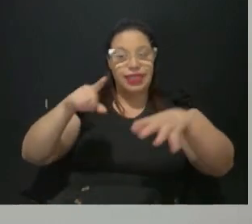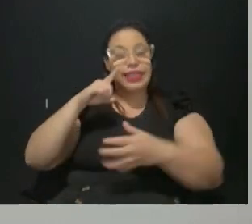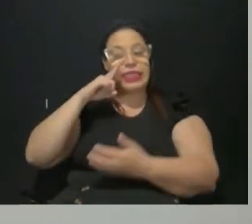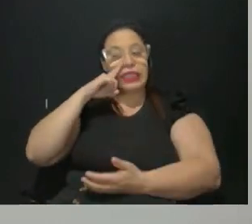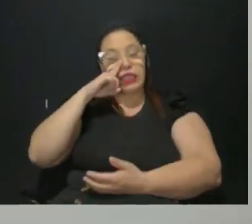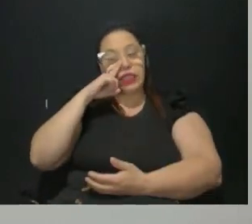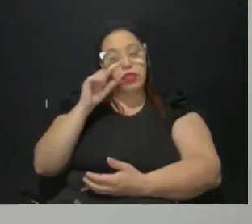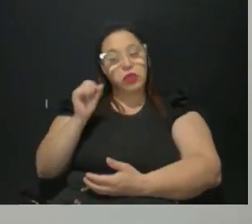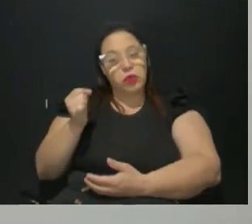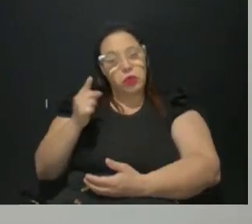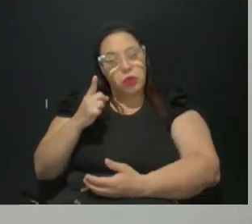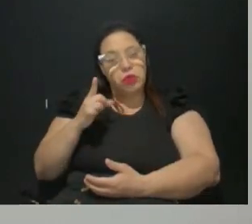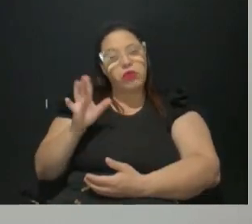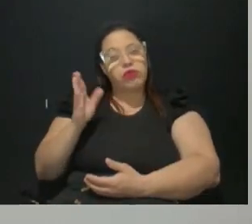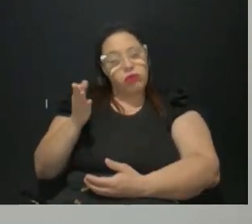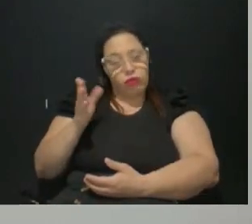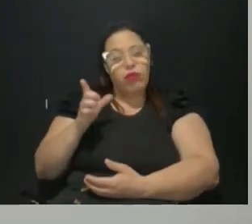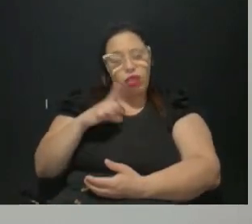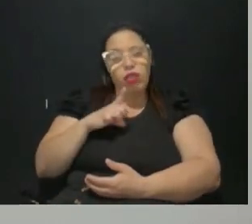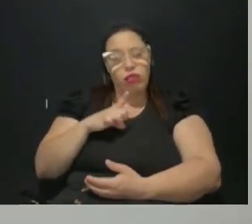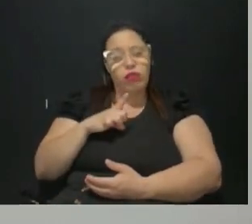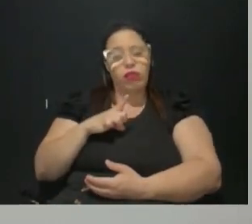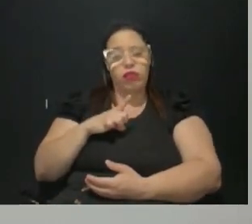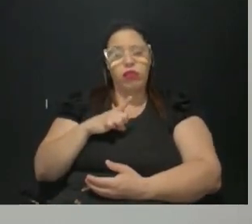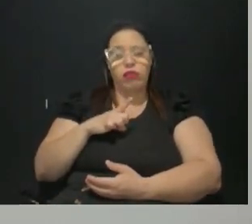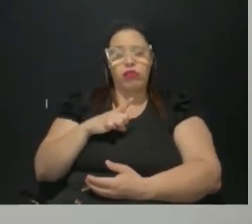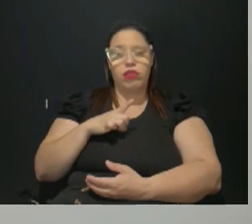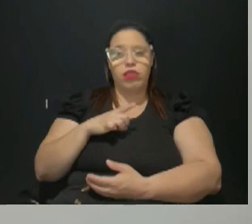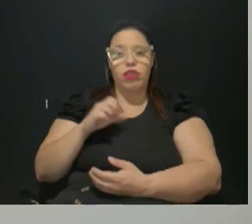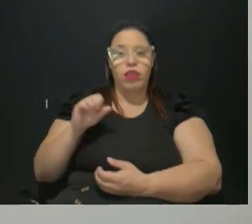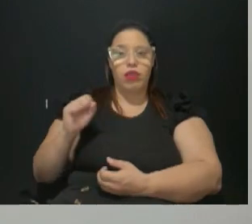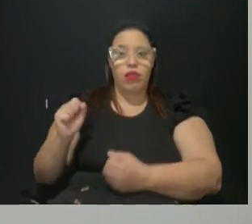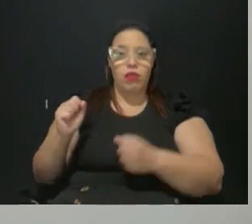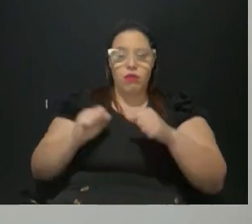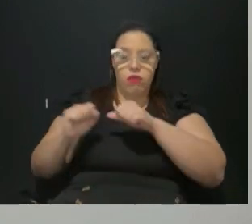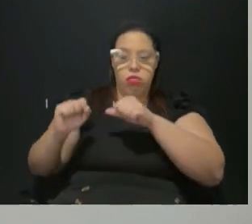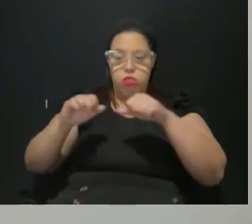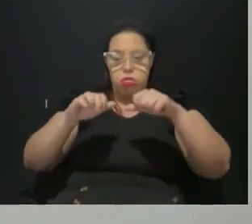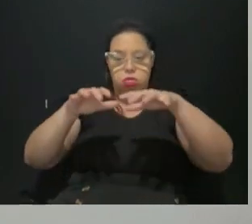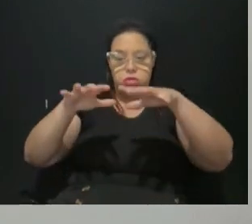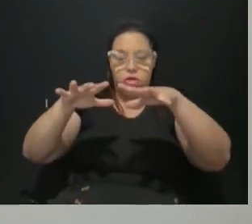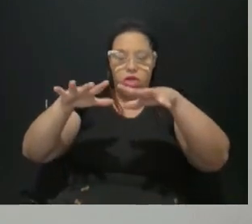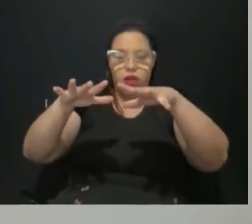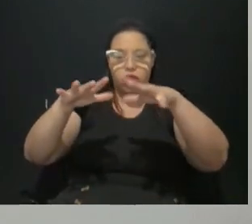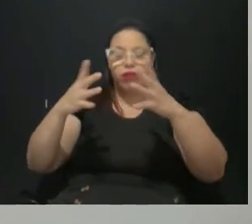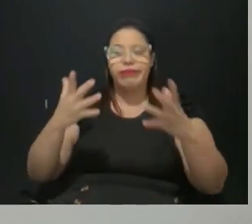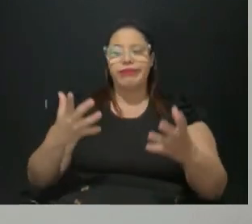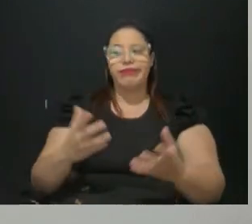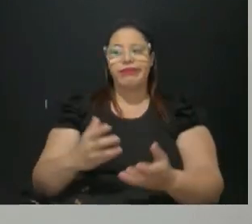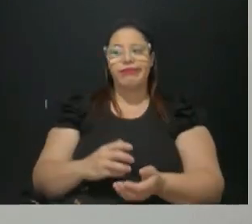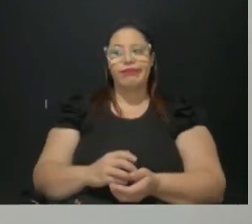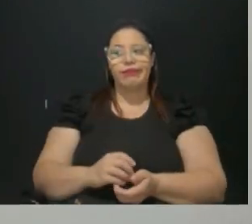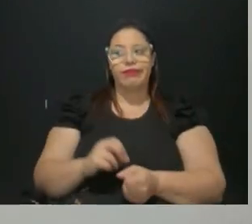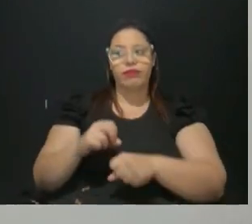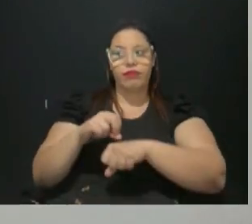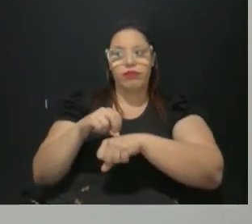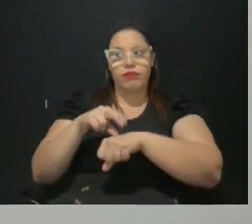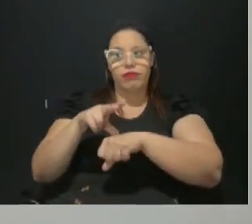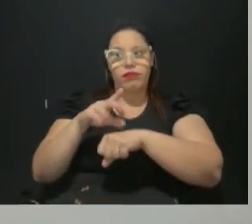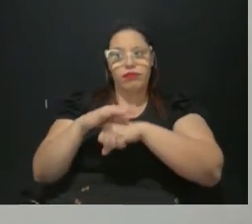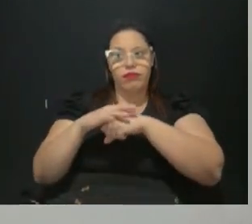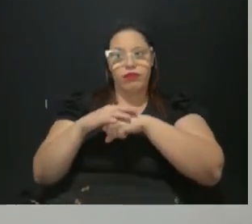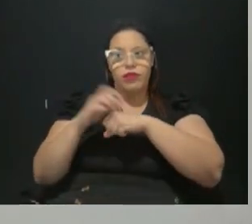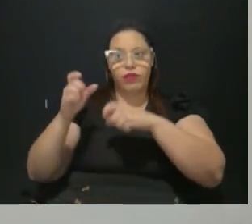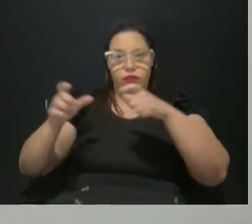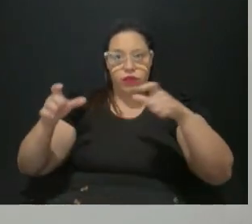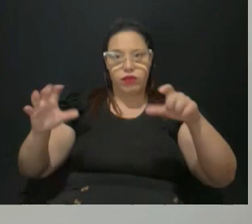um risco mínimo, mas existe, porque pandemia é uma definição da doença estar em